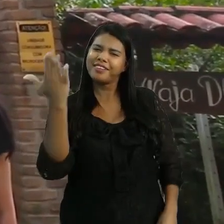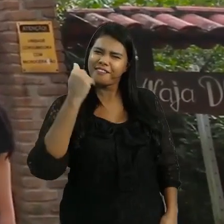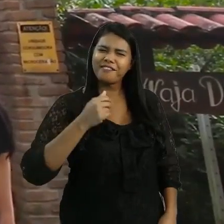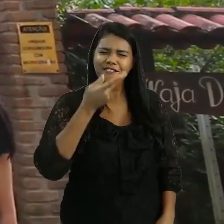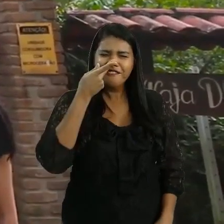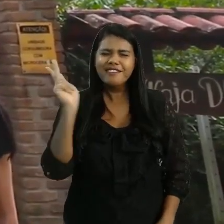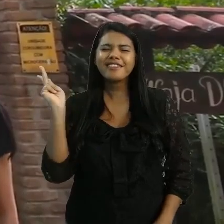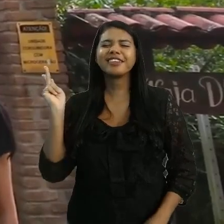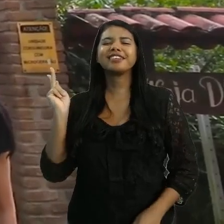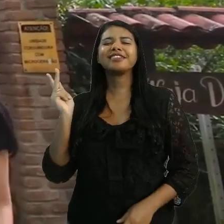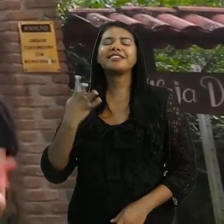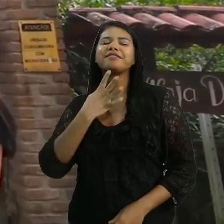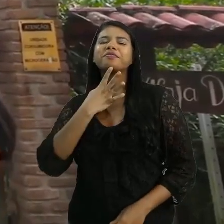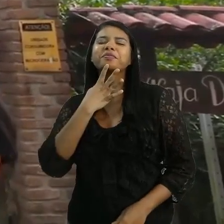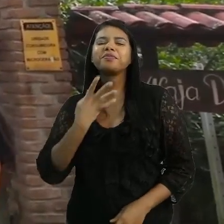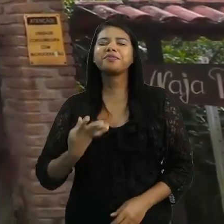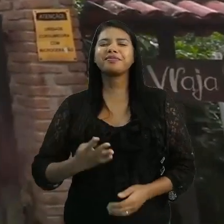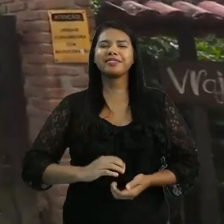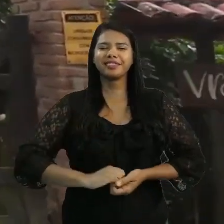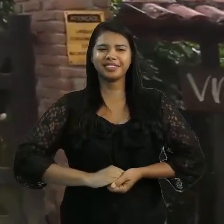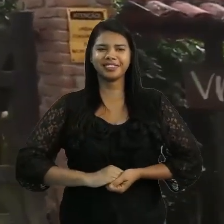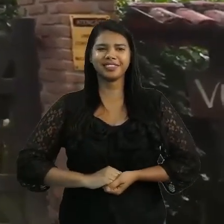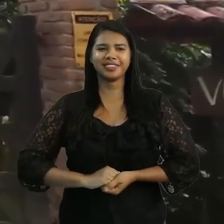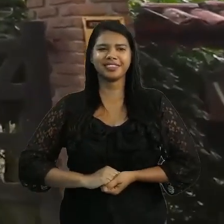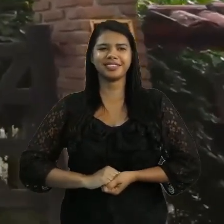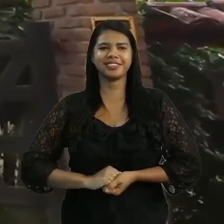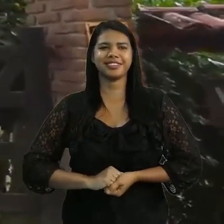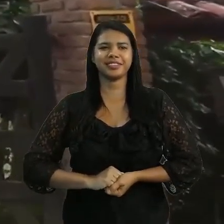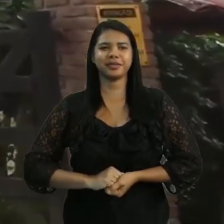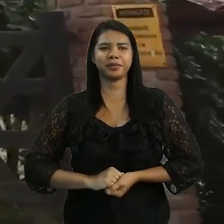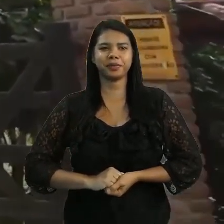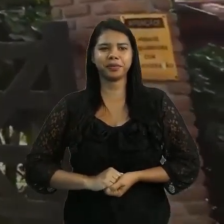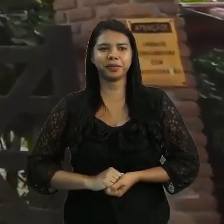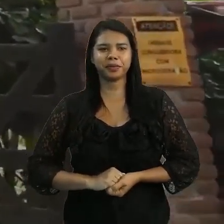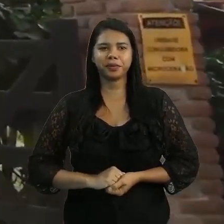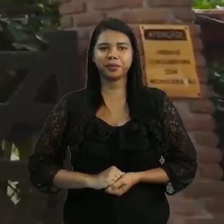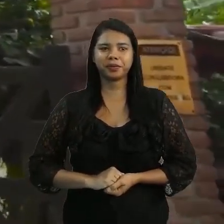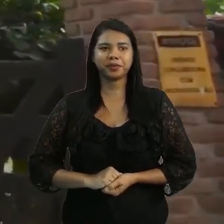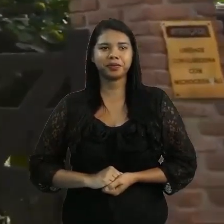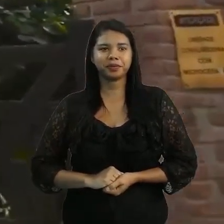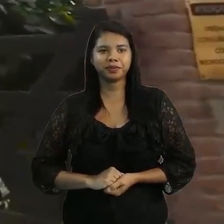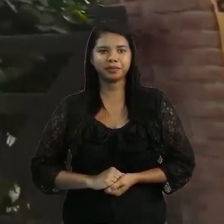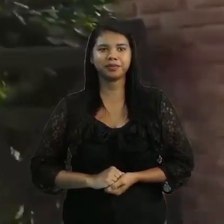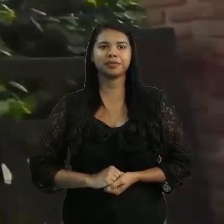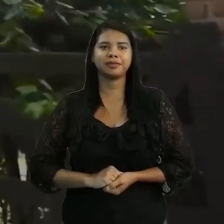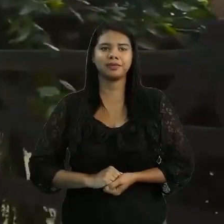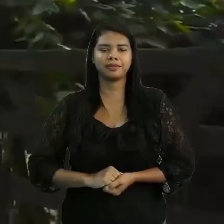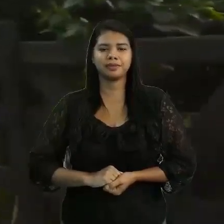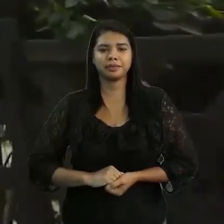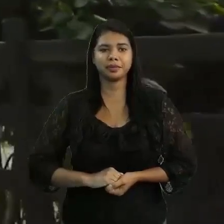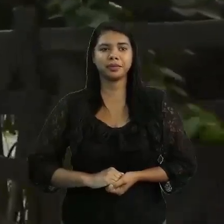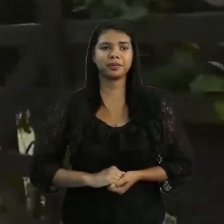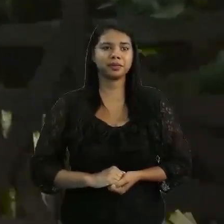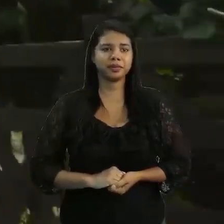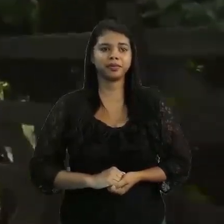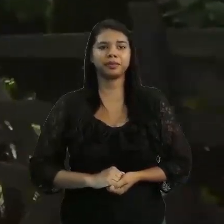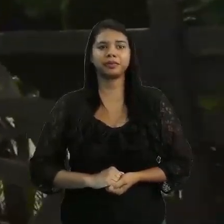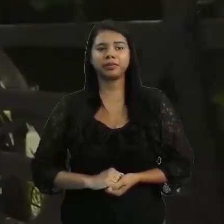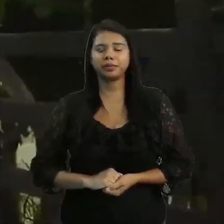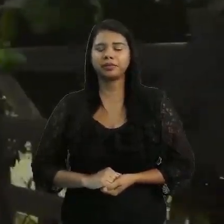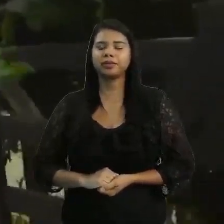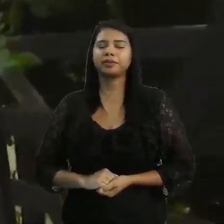História. Eu, Amanda Souza, professora de Biologia. A gente vai aqui trabalhar hoje com ecoturismo, sustentabilidade, algumas ações dentro